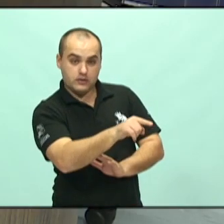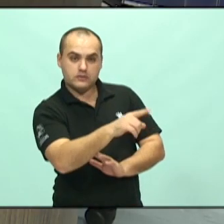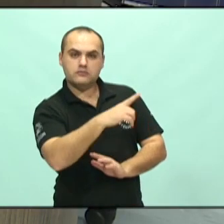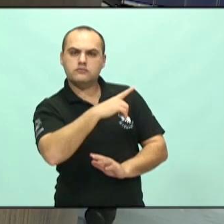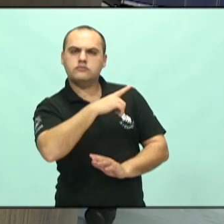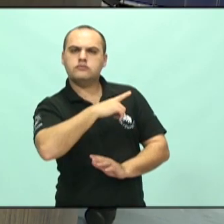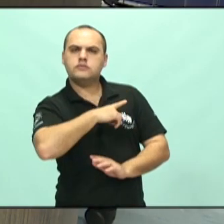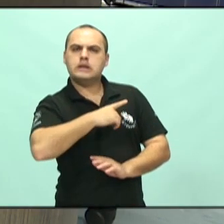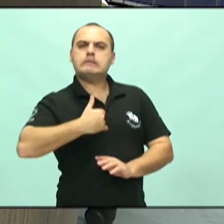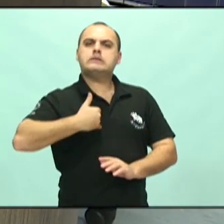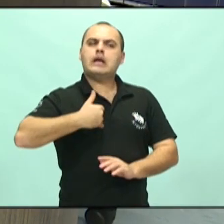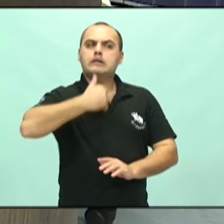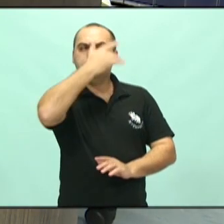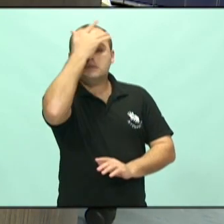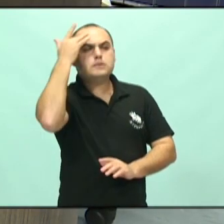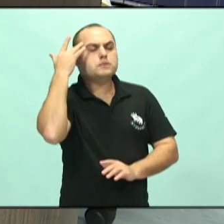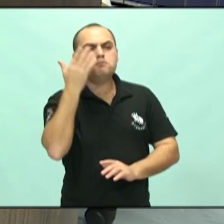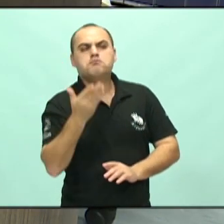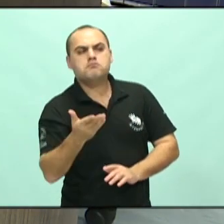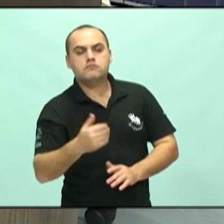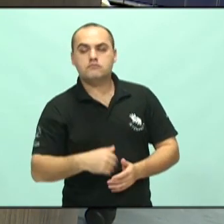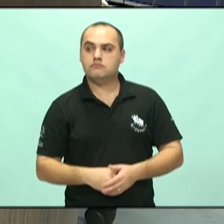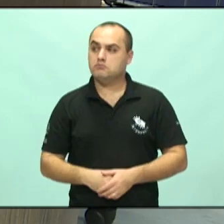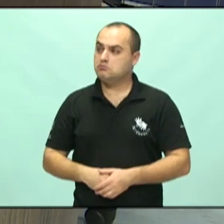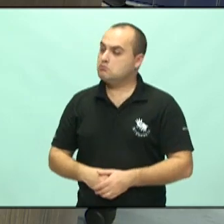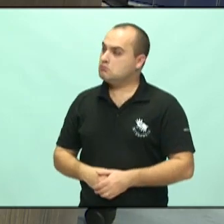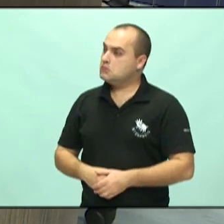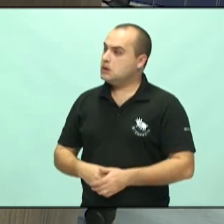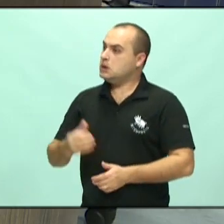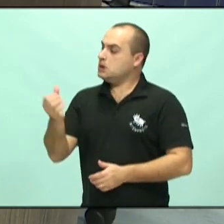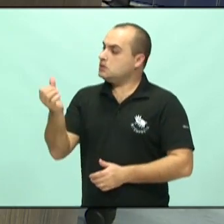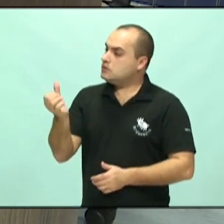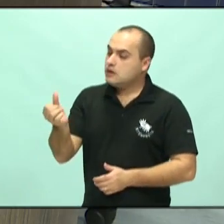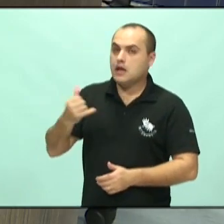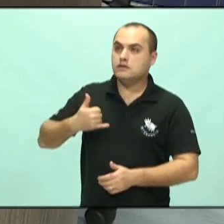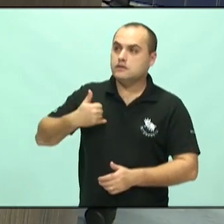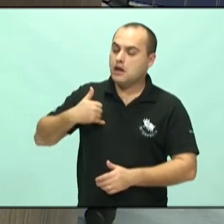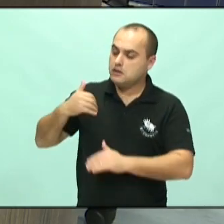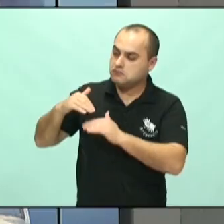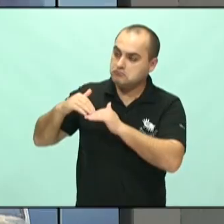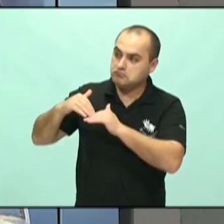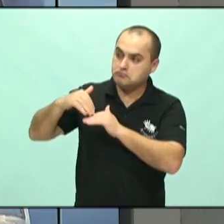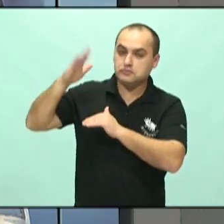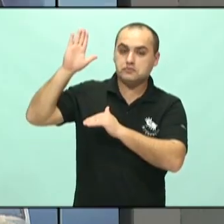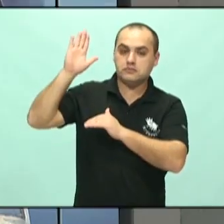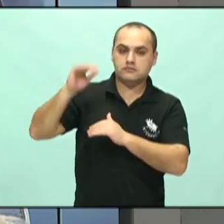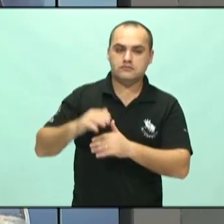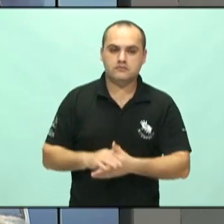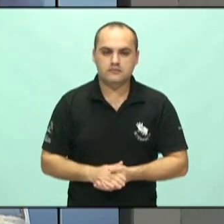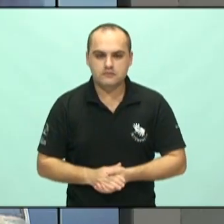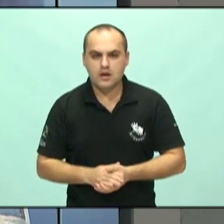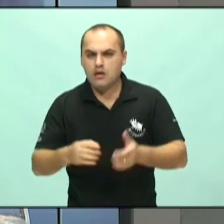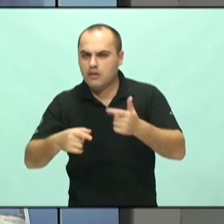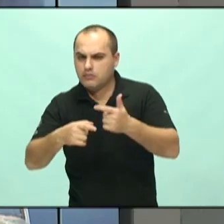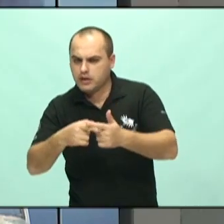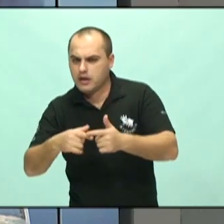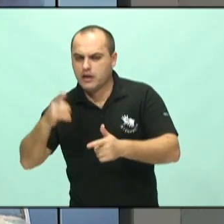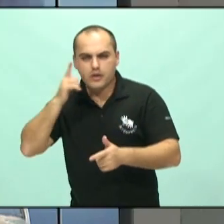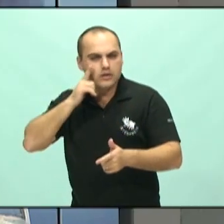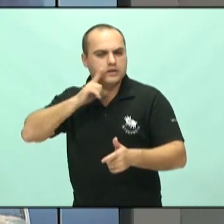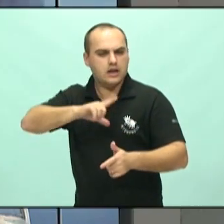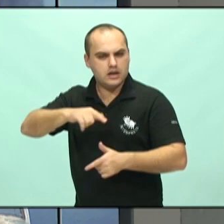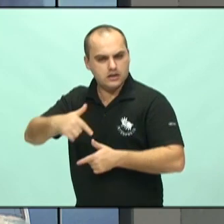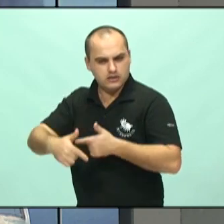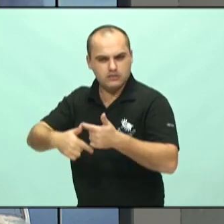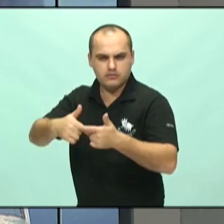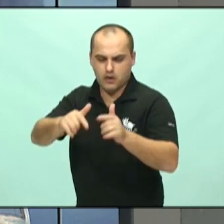qual idade? De 6 anos... Adiante. Porque nós trabalhamos com um conceito, quando a gente constrói um